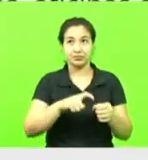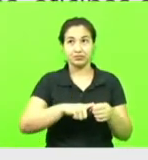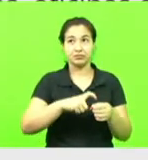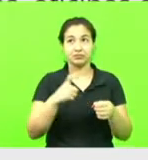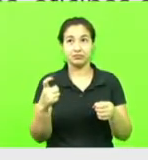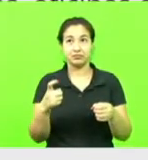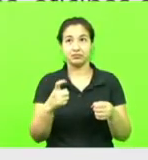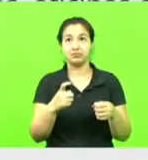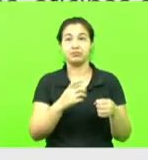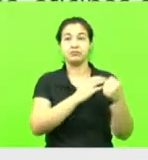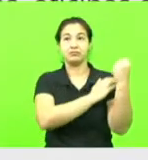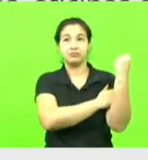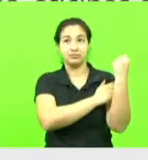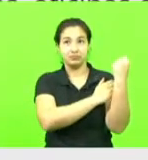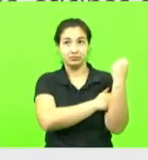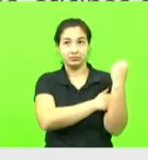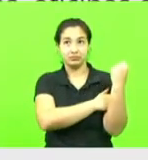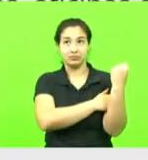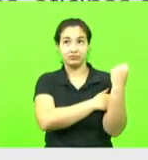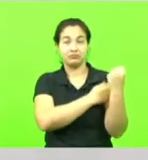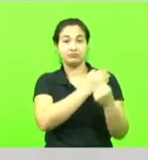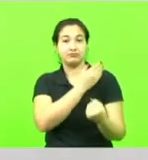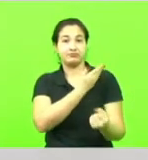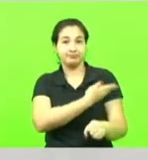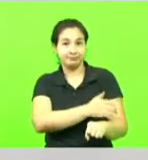Feminista e Resistência Antirracista.